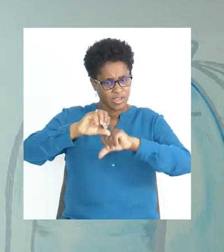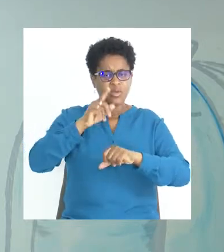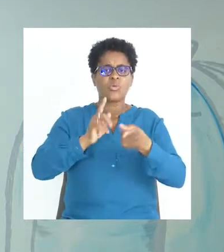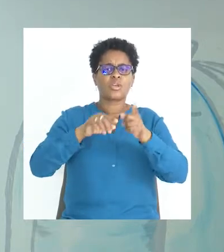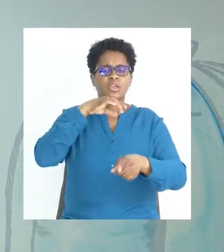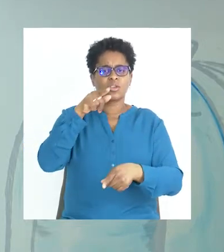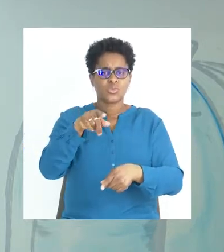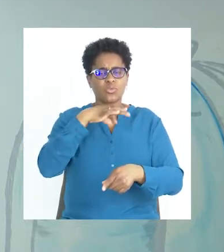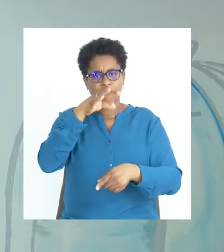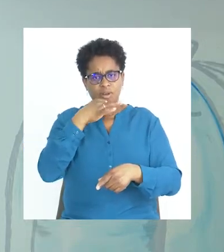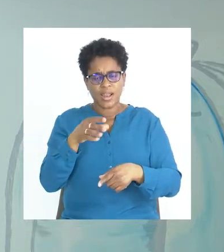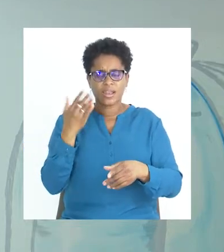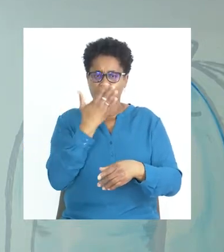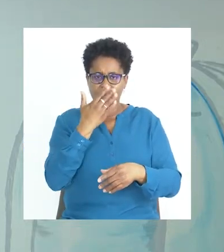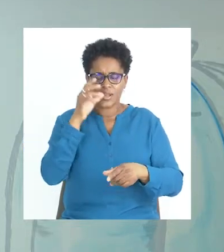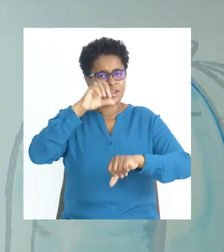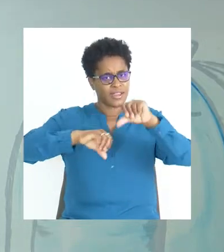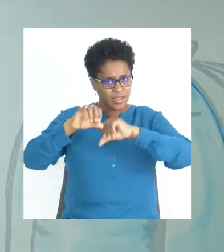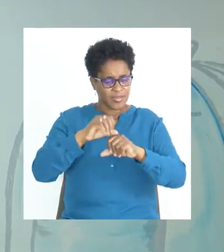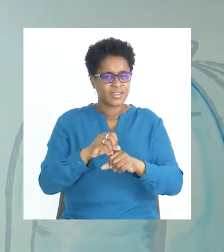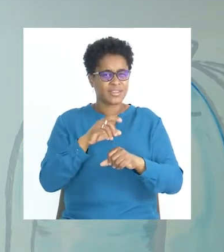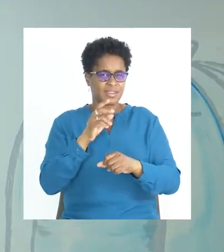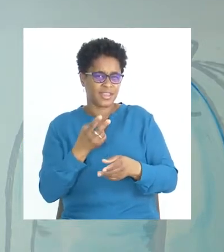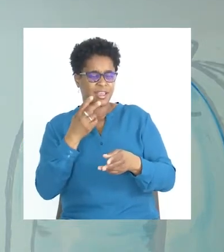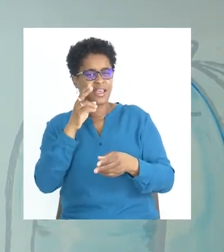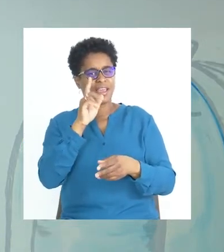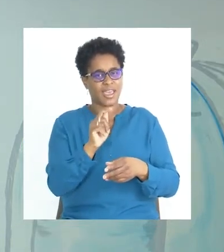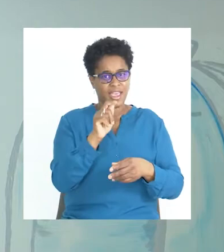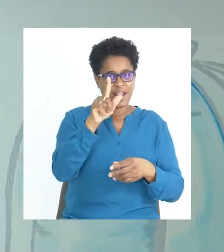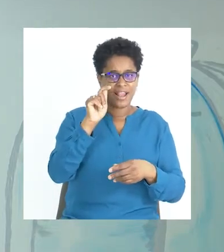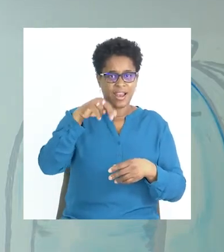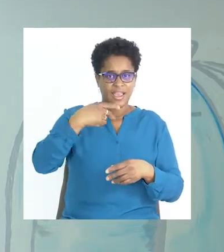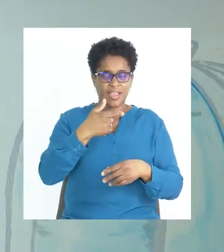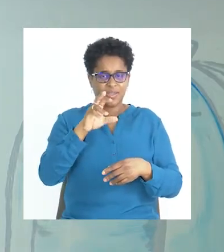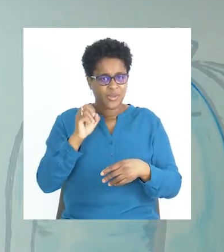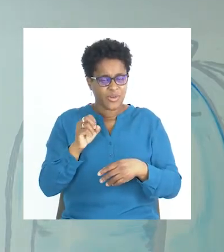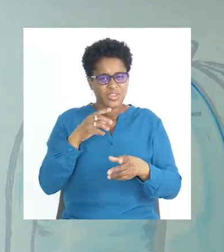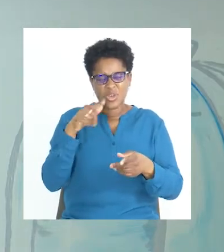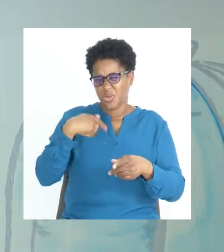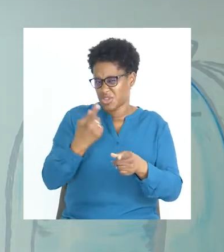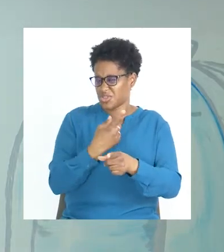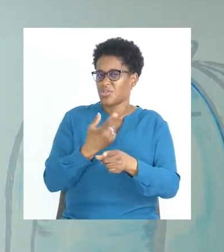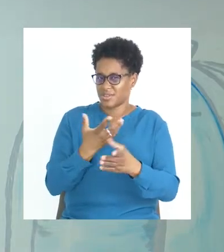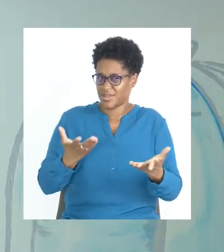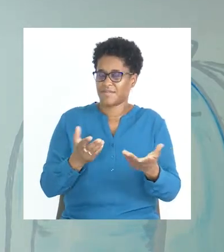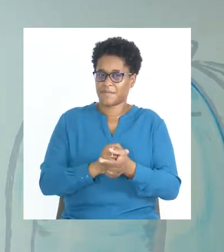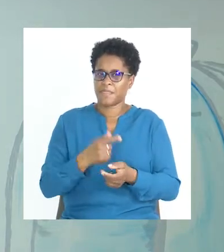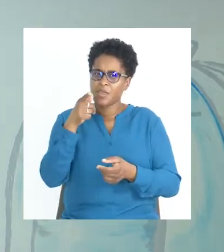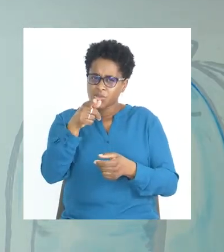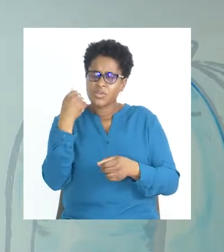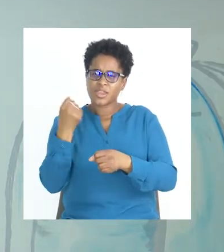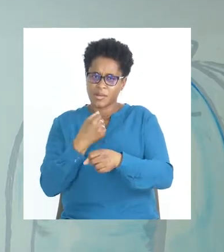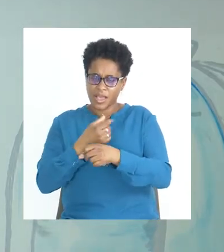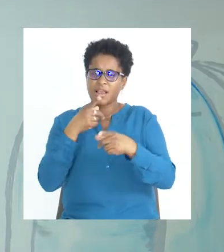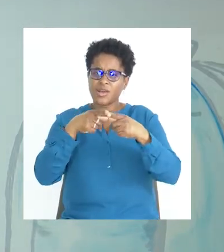de eletrões, essas coisas, assim. Ciência. Por isso, quando tu estás a trabalhar a linguagem lá